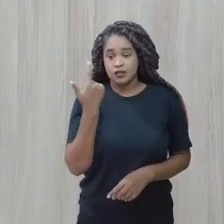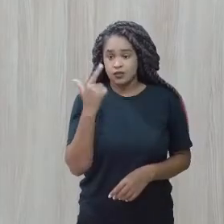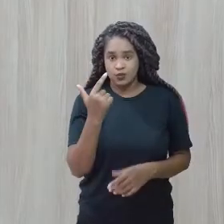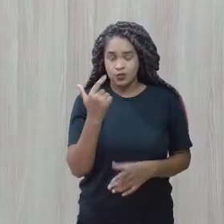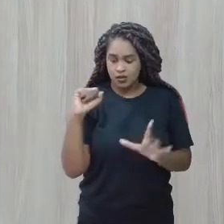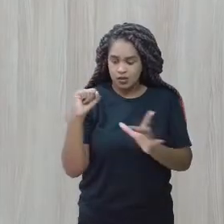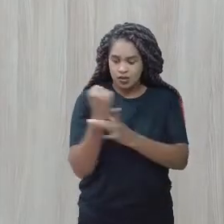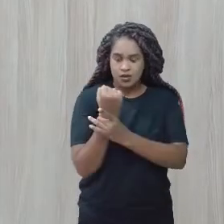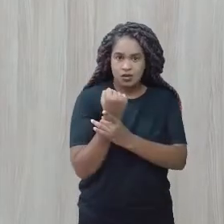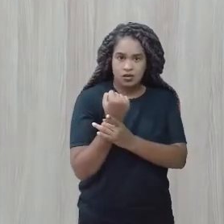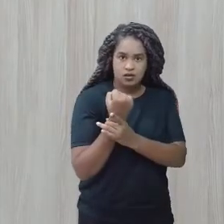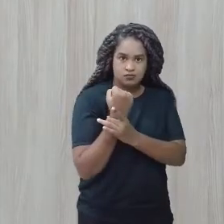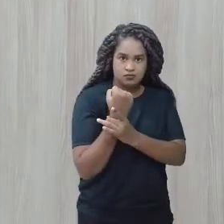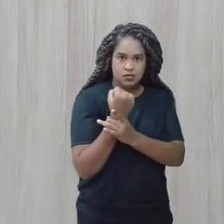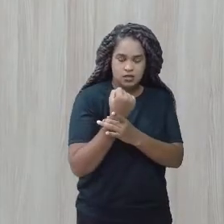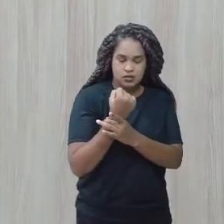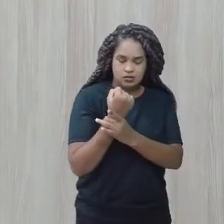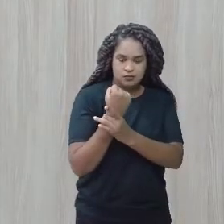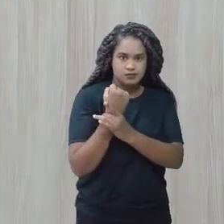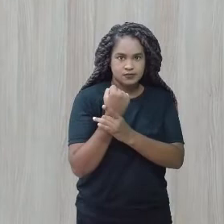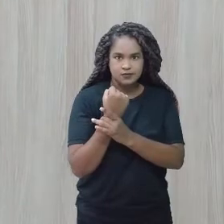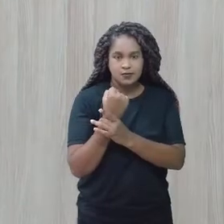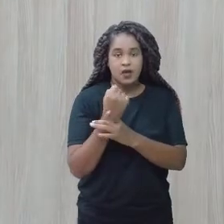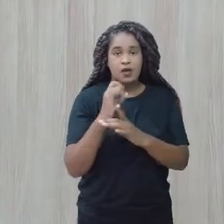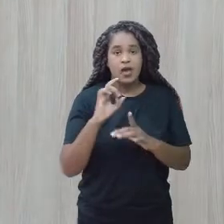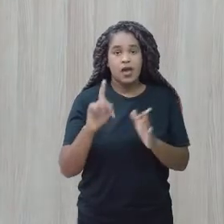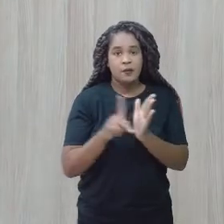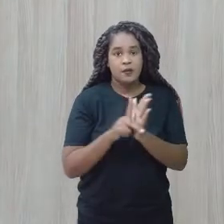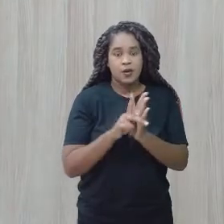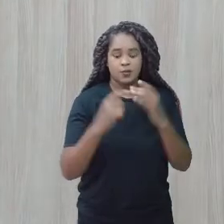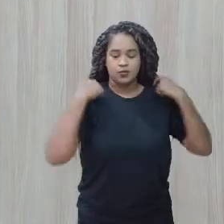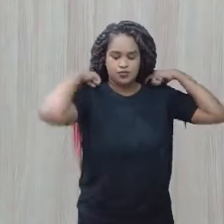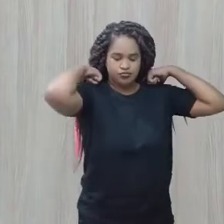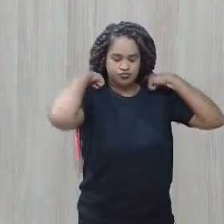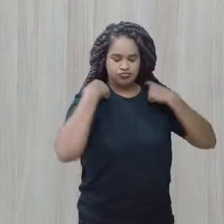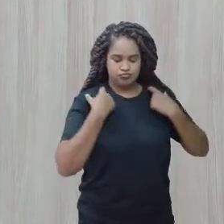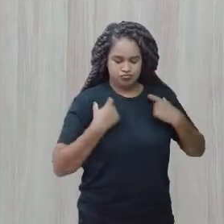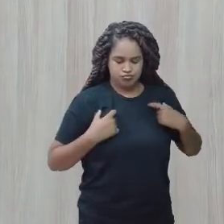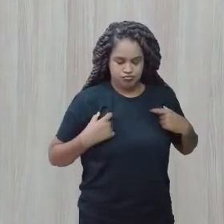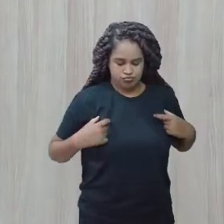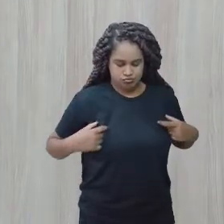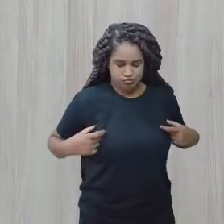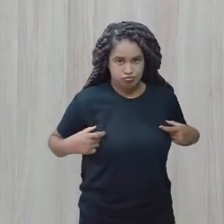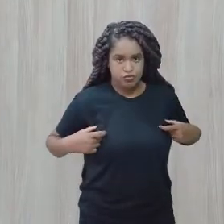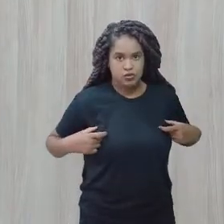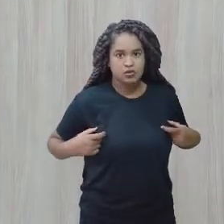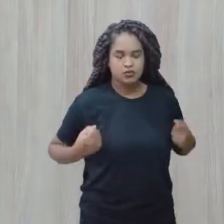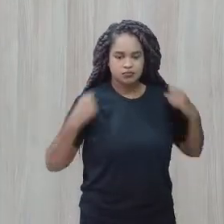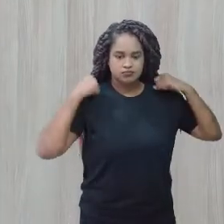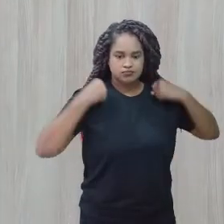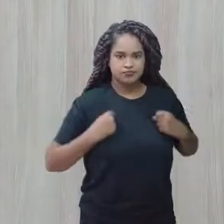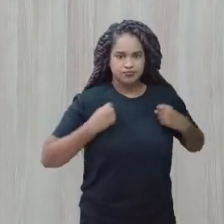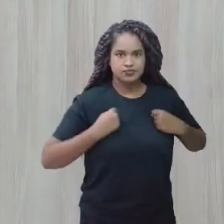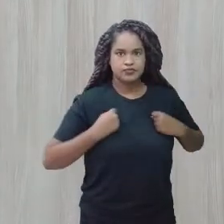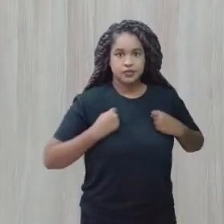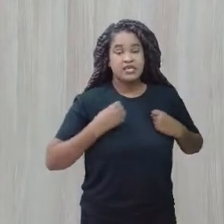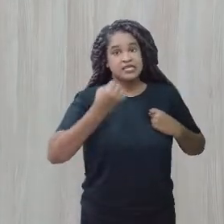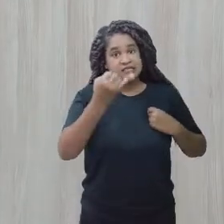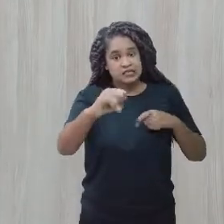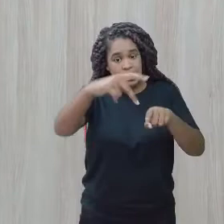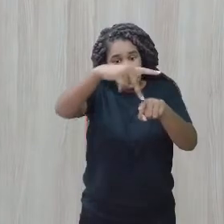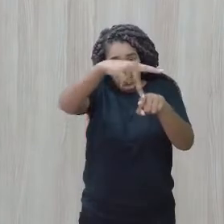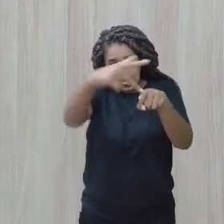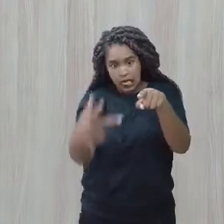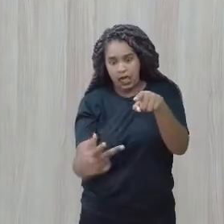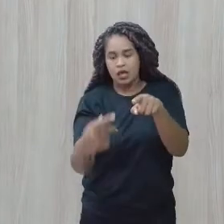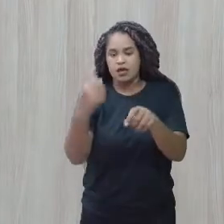controlado. Por mais que ele não tenha o cabo de aço lá segurando, ele tem aí o paraquedas, né? Que vai auxiliar ele caso